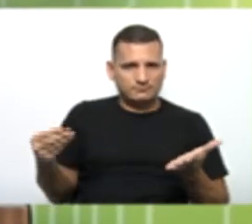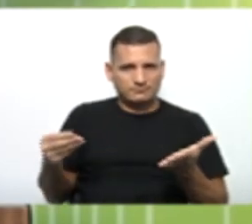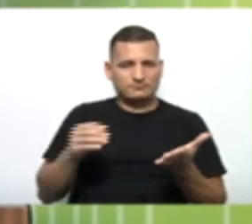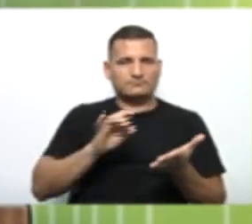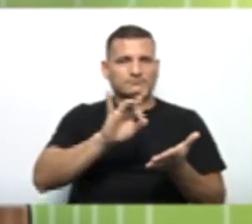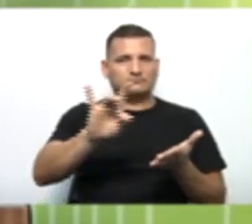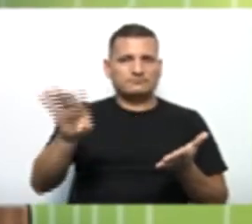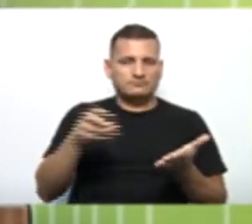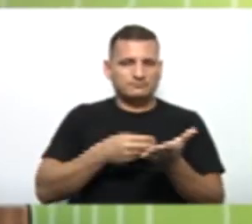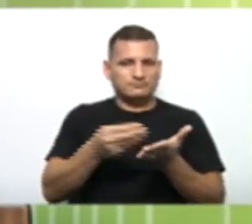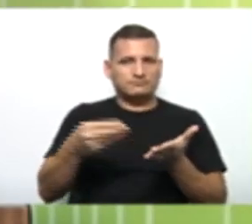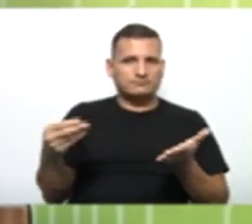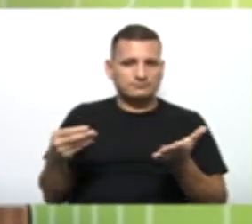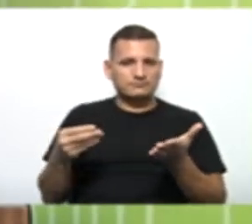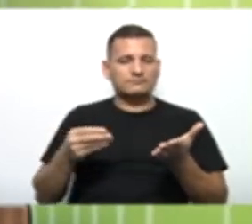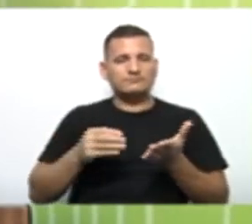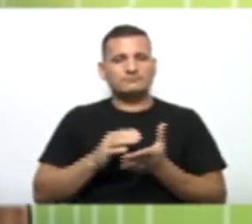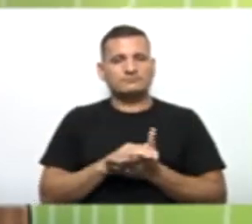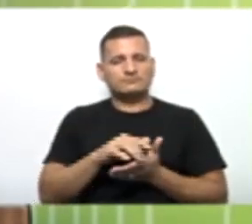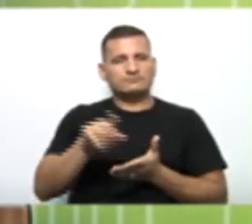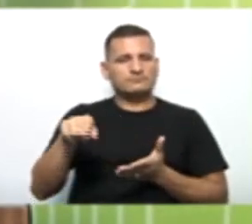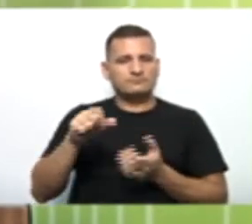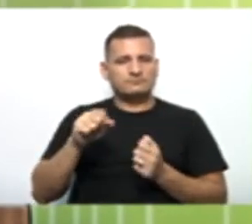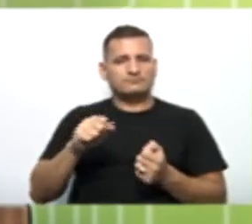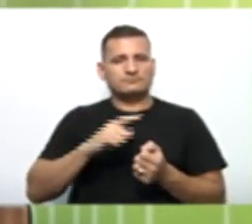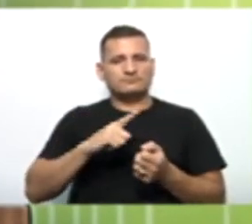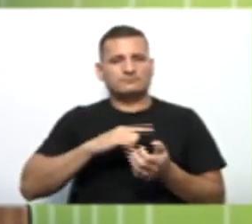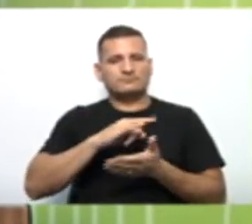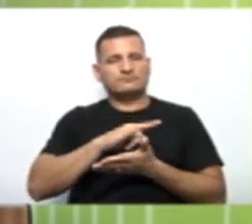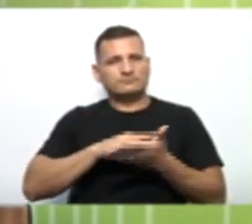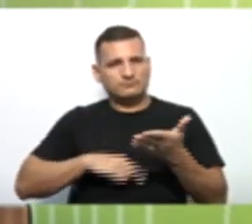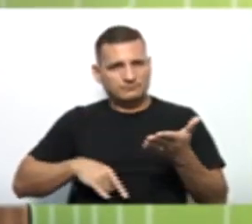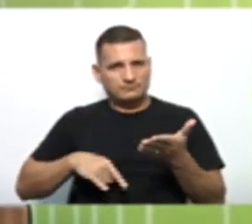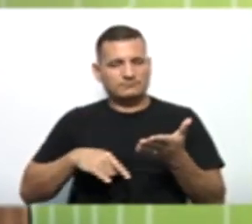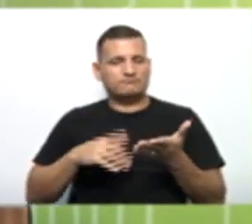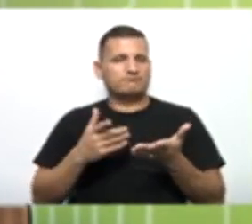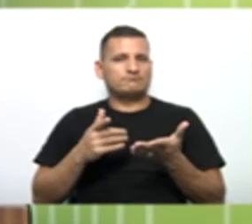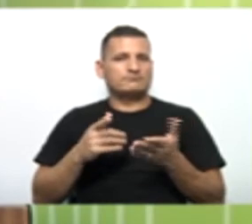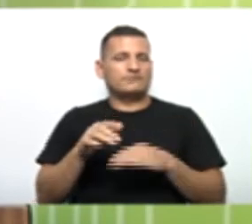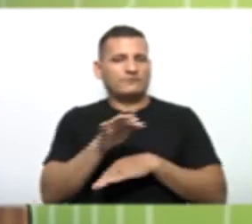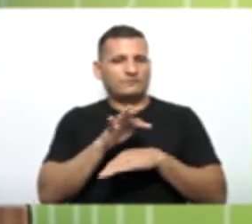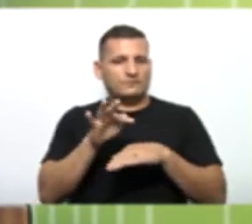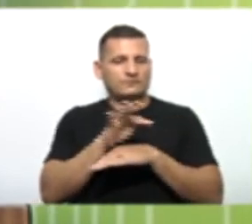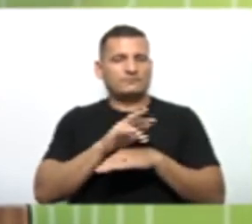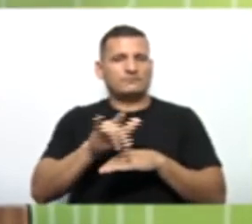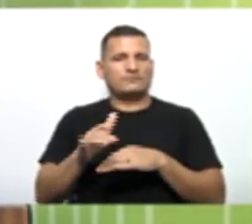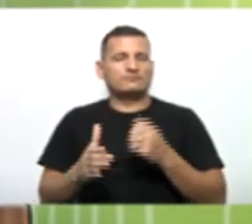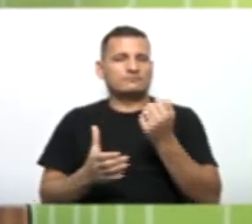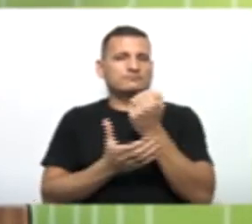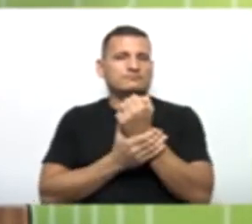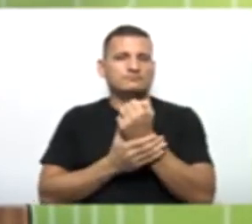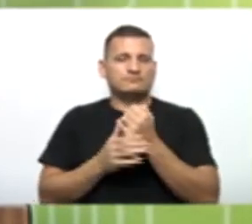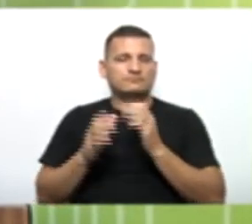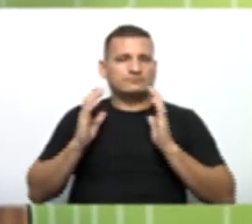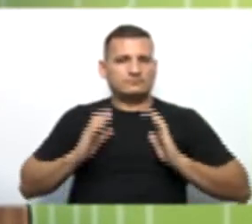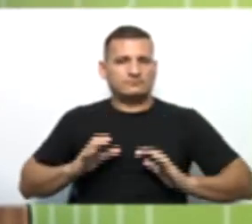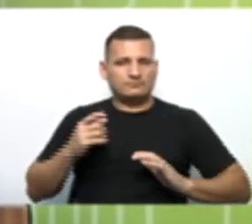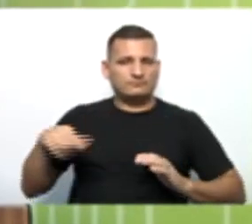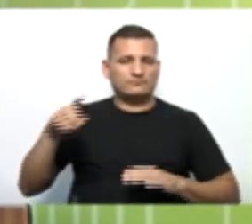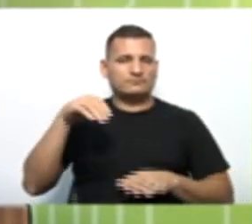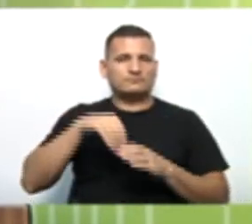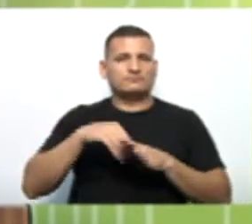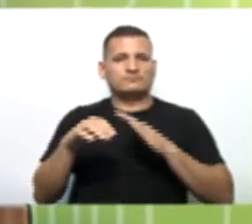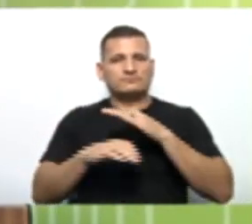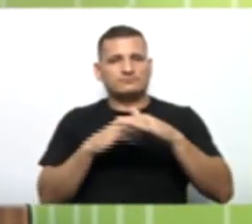entregar a cada cooperado o código de ética para que eles possam ter esse documento formal que vai respaldar a conduta deles dentro da